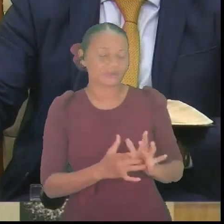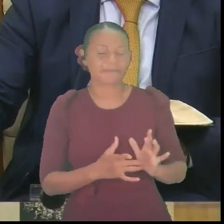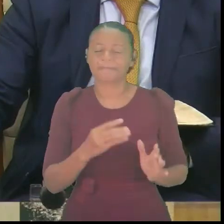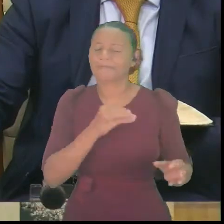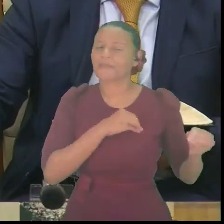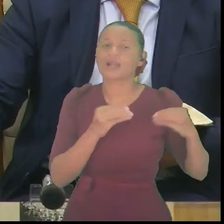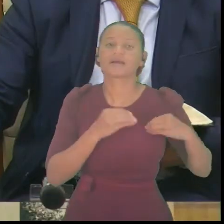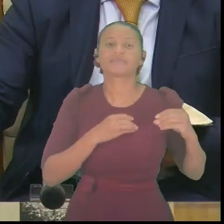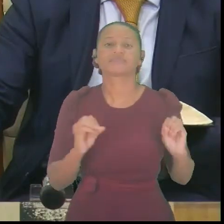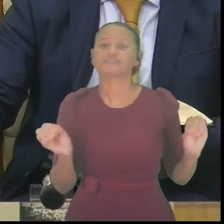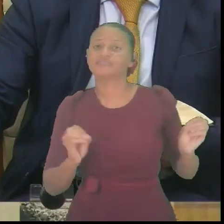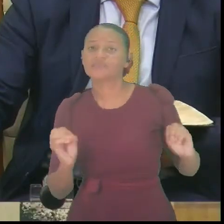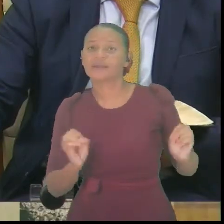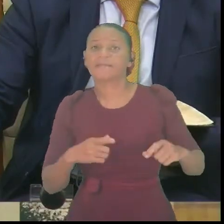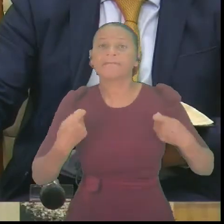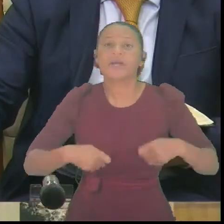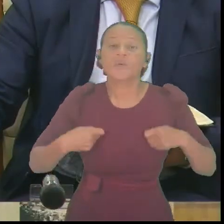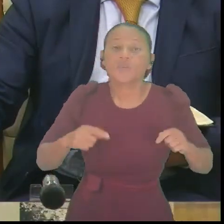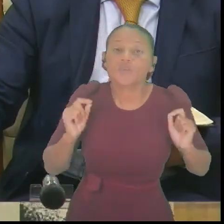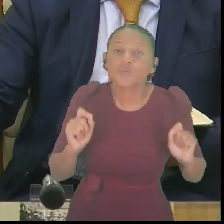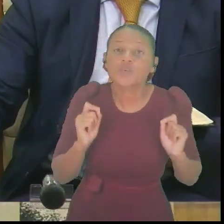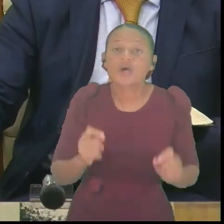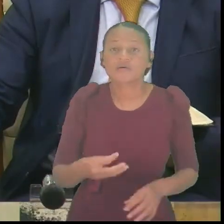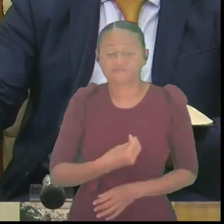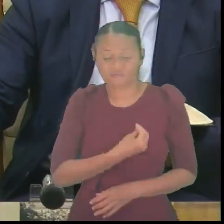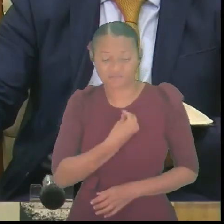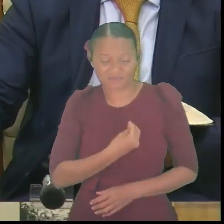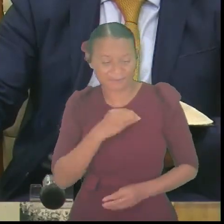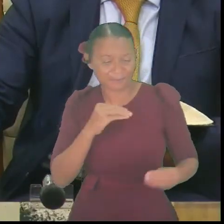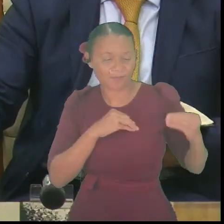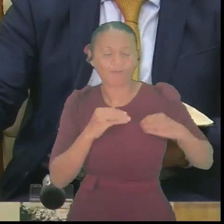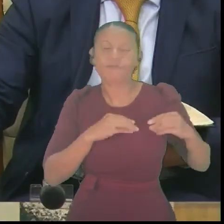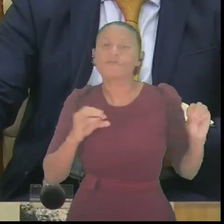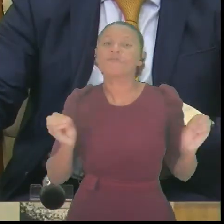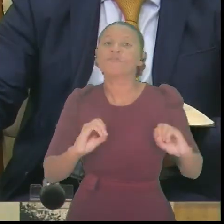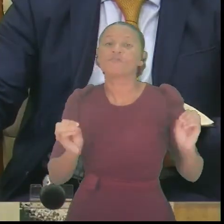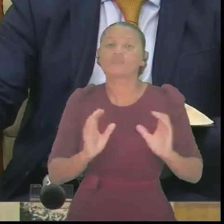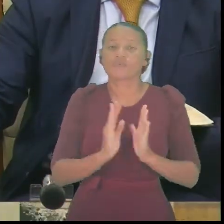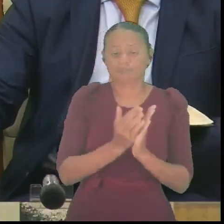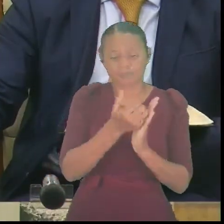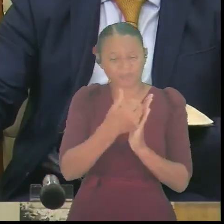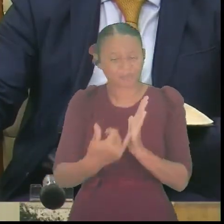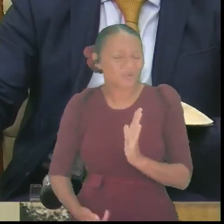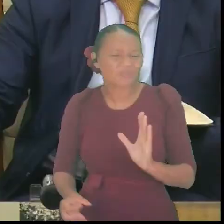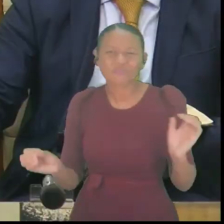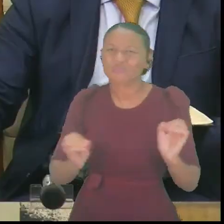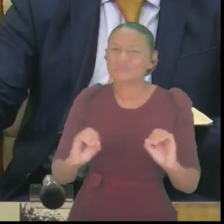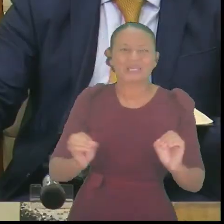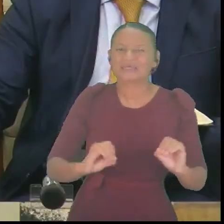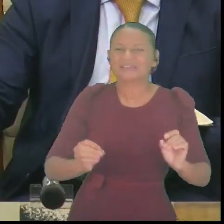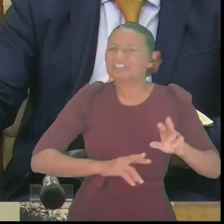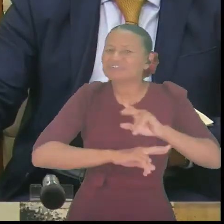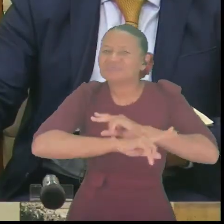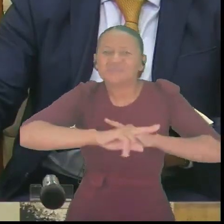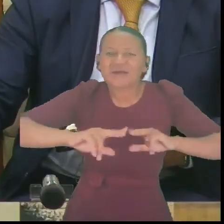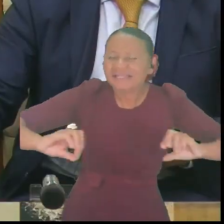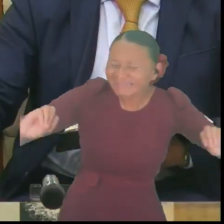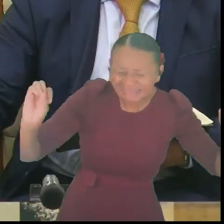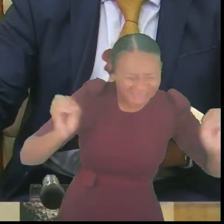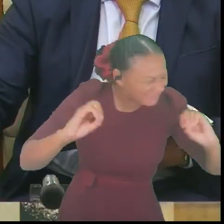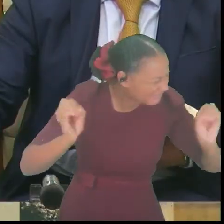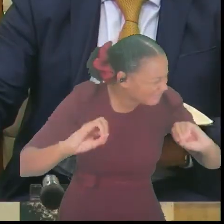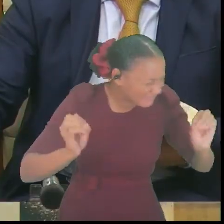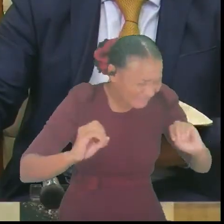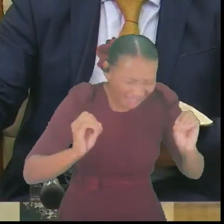pecado. E o que ele precisava fazer? Viver sem pecado. E a Bíblia diz que nem sombras de variações passaram por sua